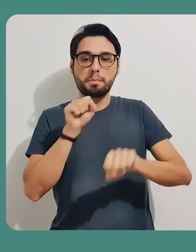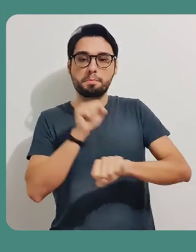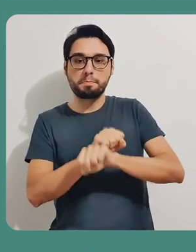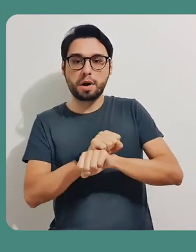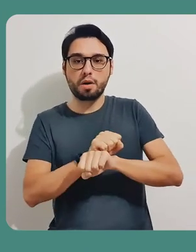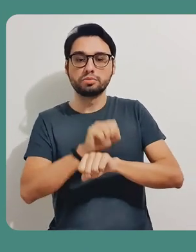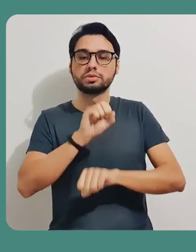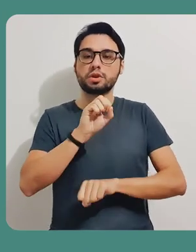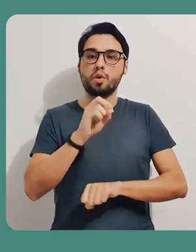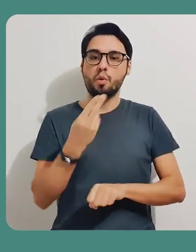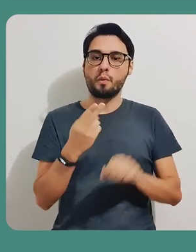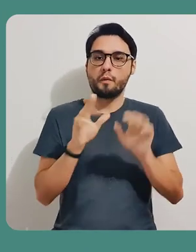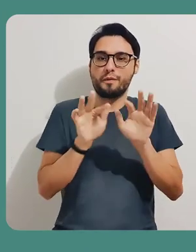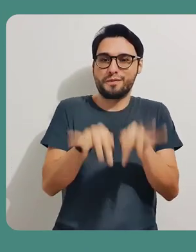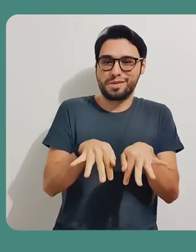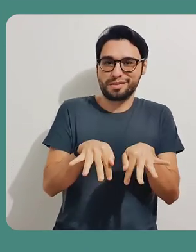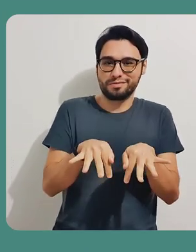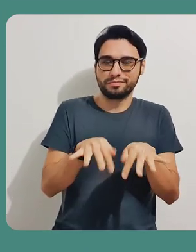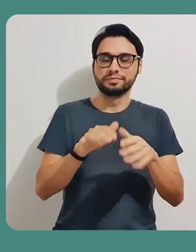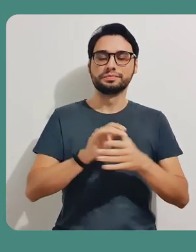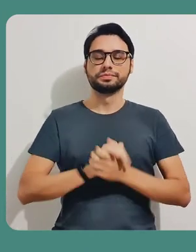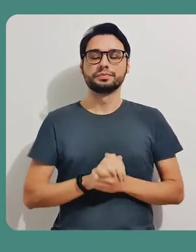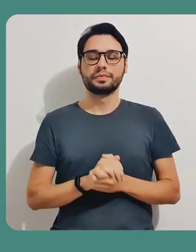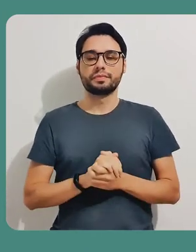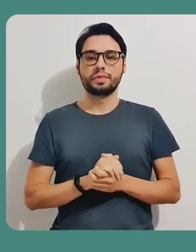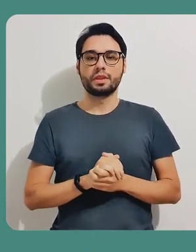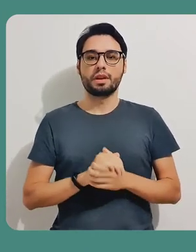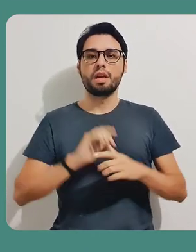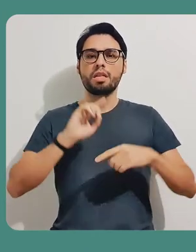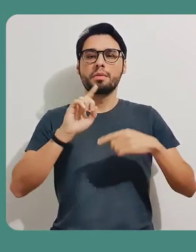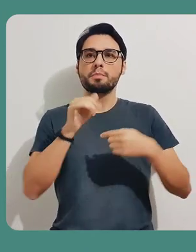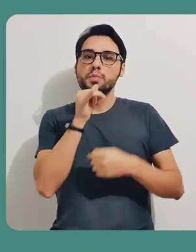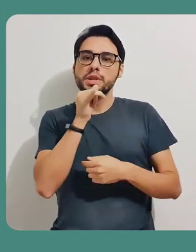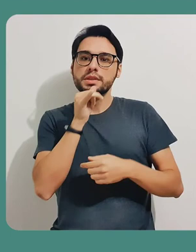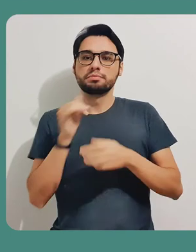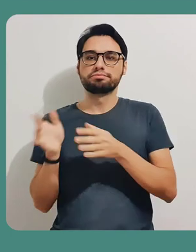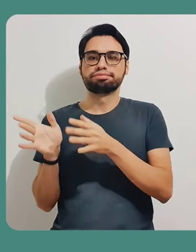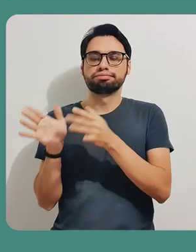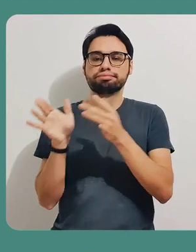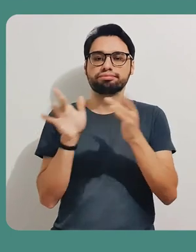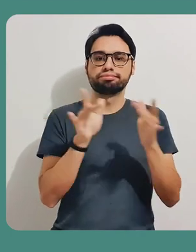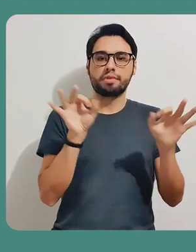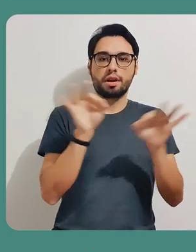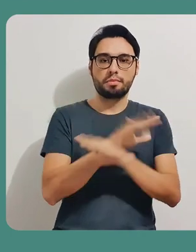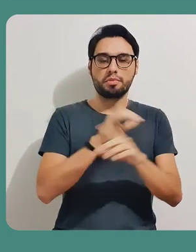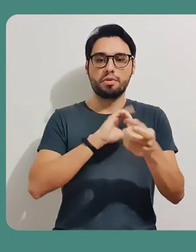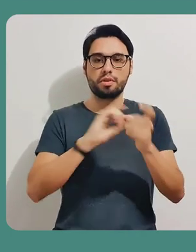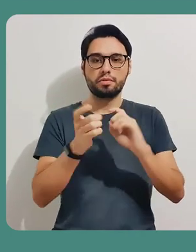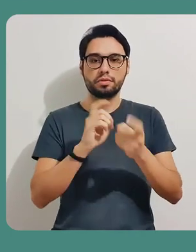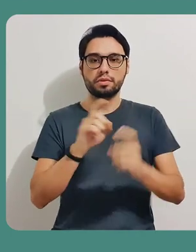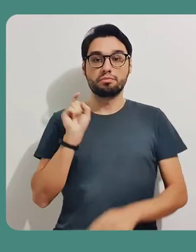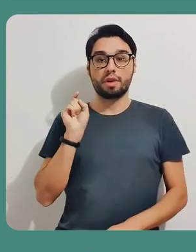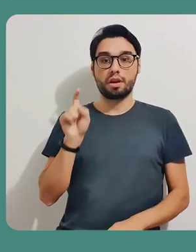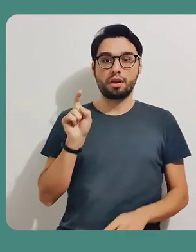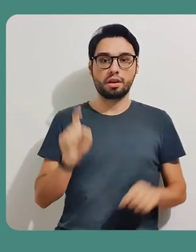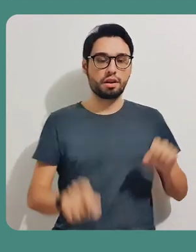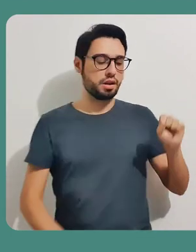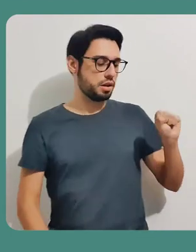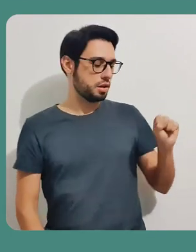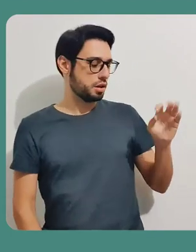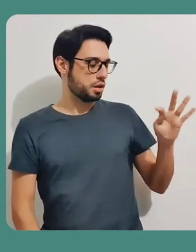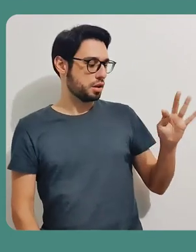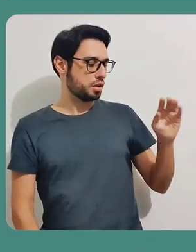e para finalizar a gravação na parte inferior você também encontra esses mesmos comandos quando você terminar a sua